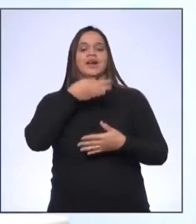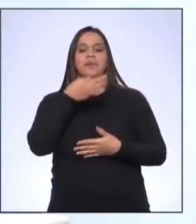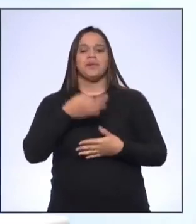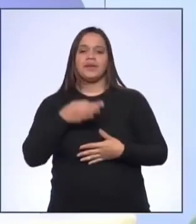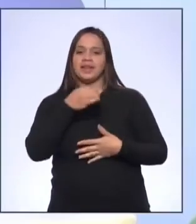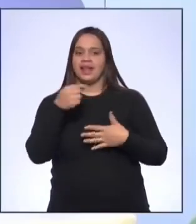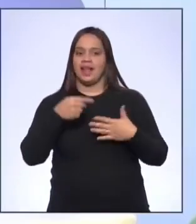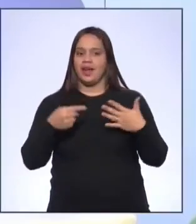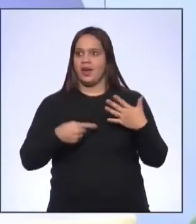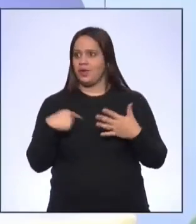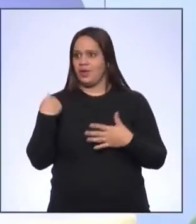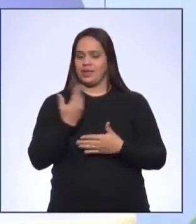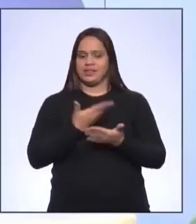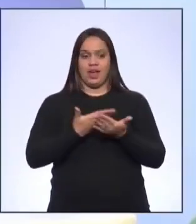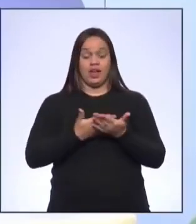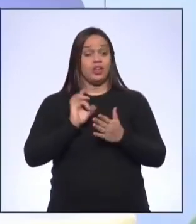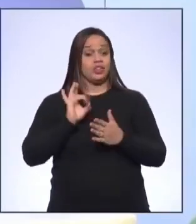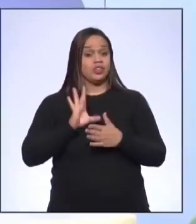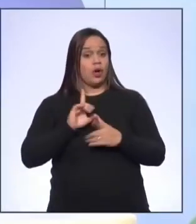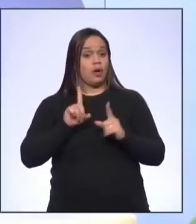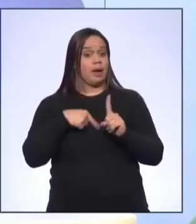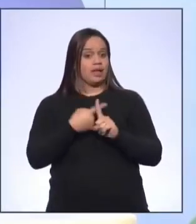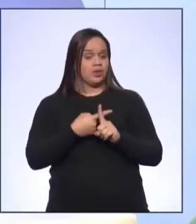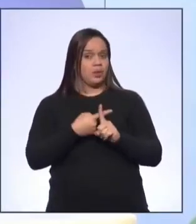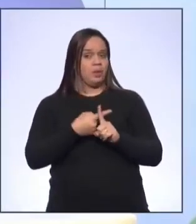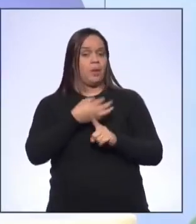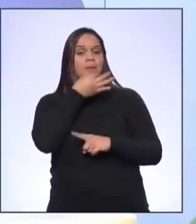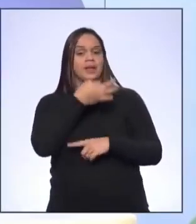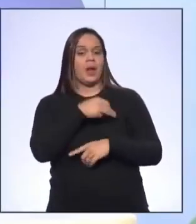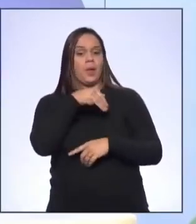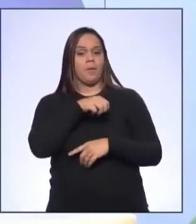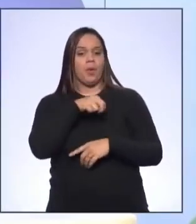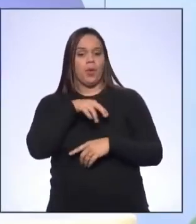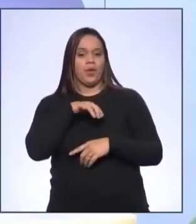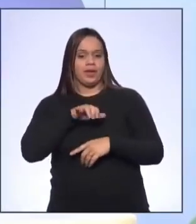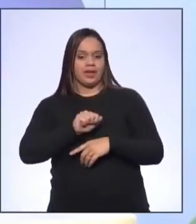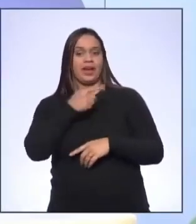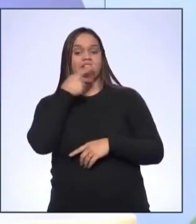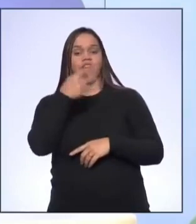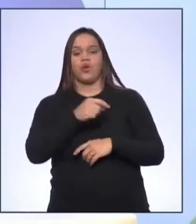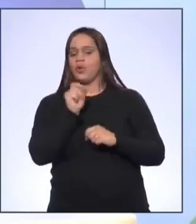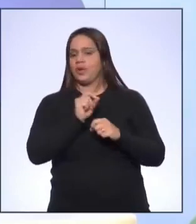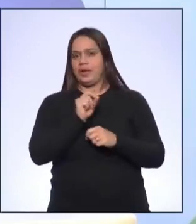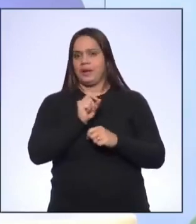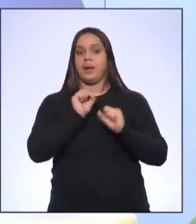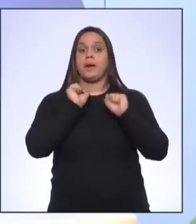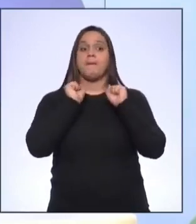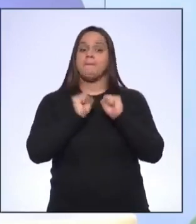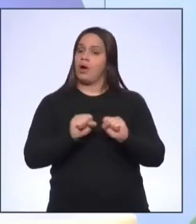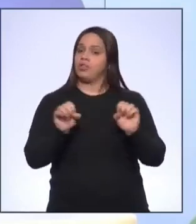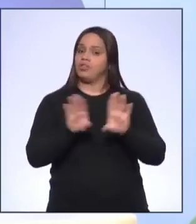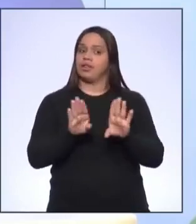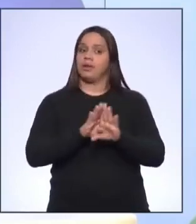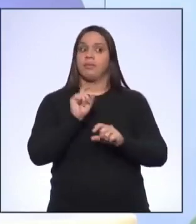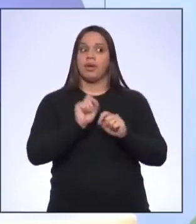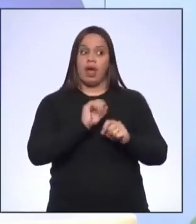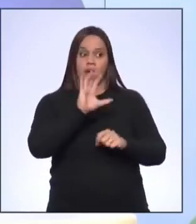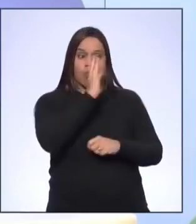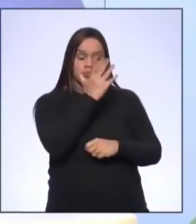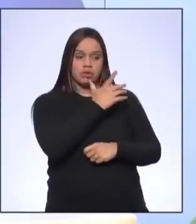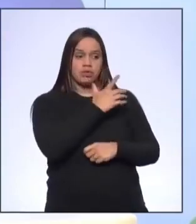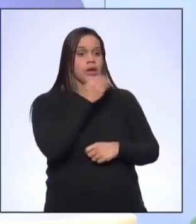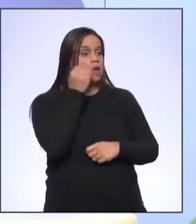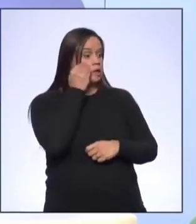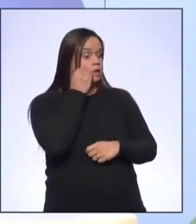nossa aula? Só vou colocar aqui mais a opinião da Mônica. Olha que importante. Ela disse que pode trazer extinção dos animais.